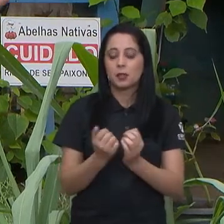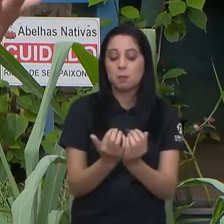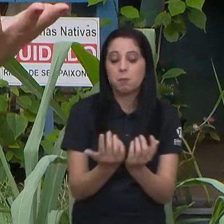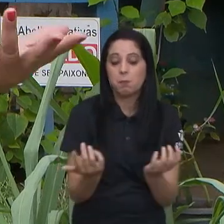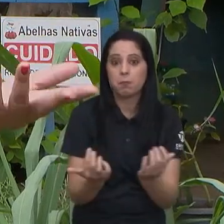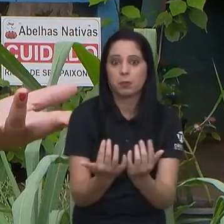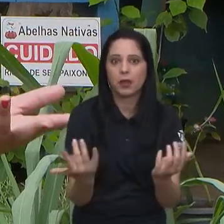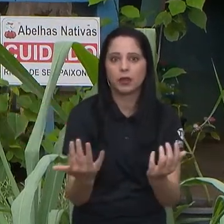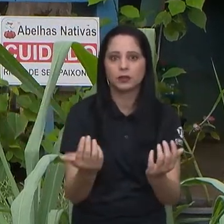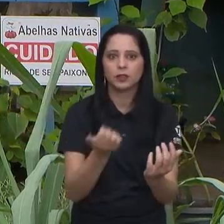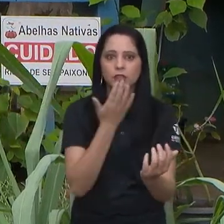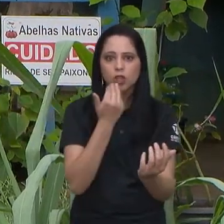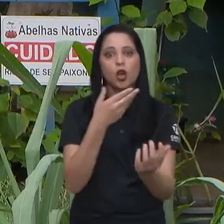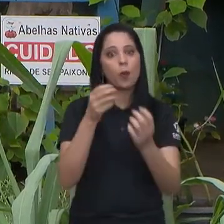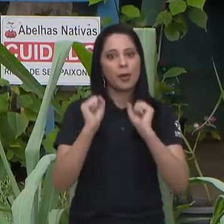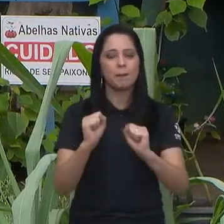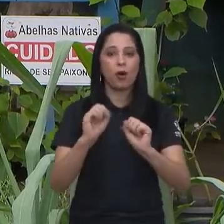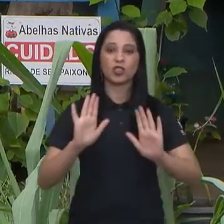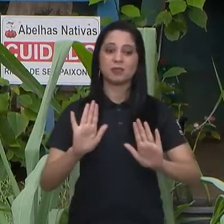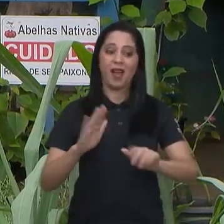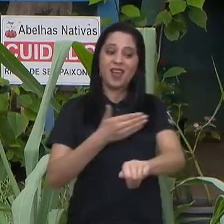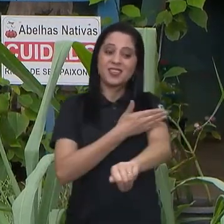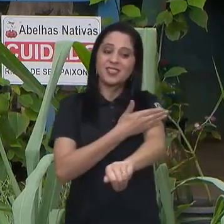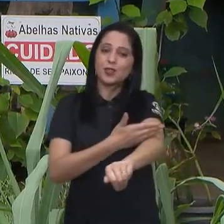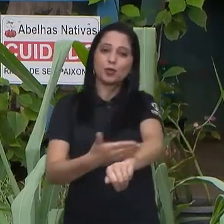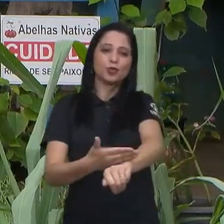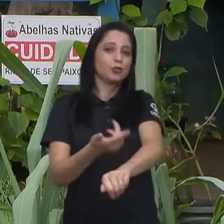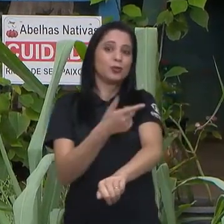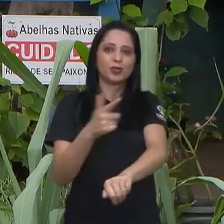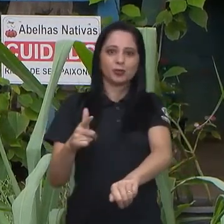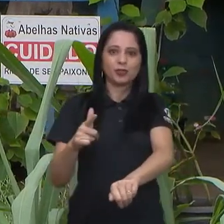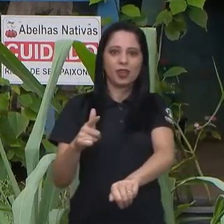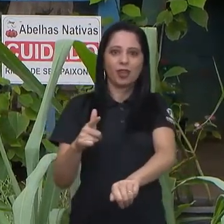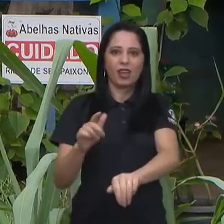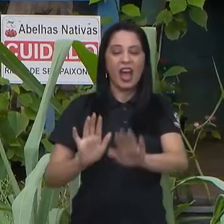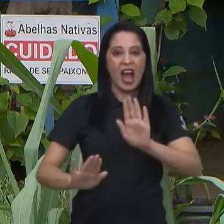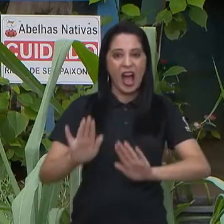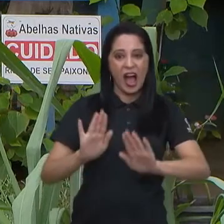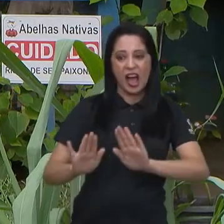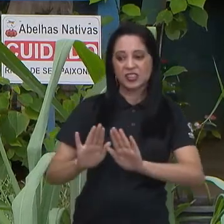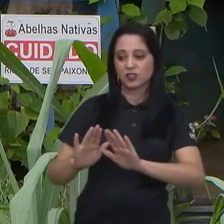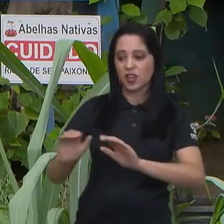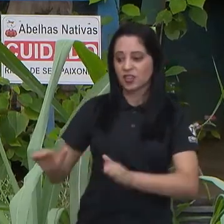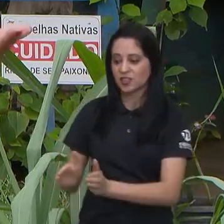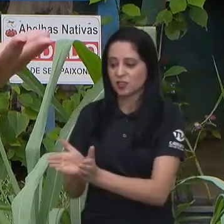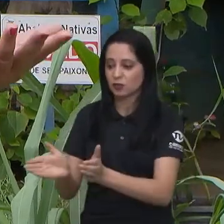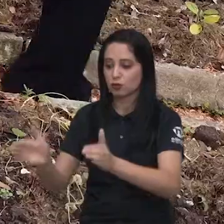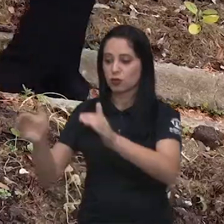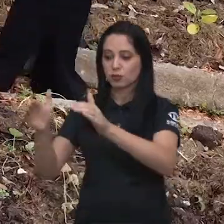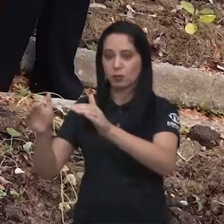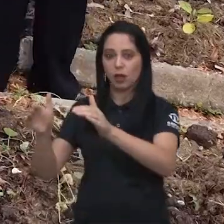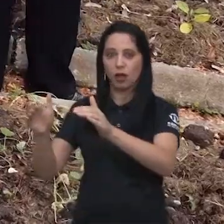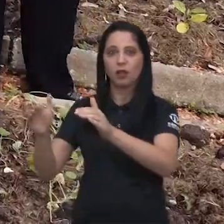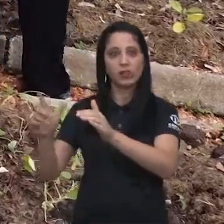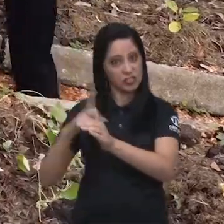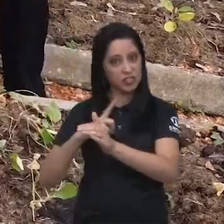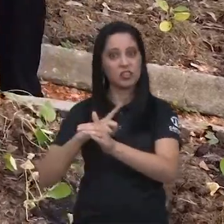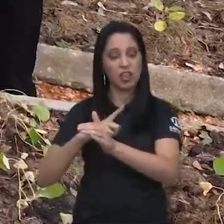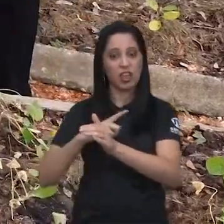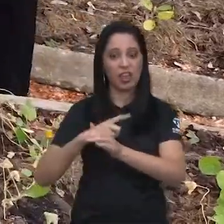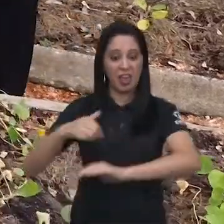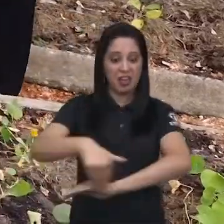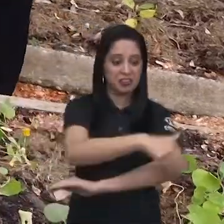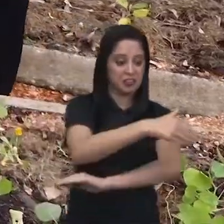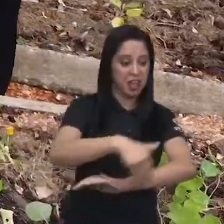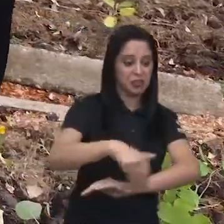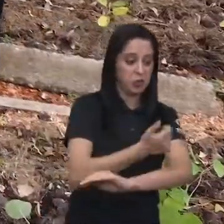maneira espontânea no jardim de casa, em um vasinho. Algumas chegam a ser até exóticas. Com poder